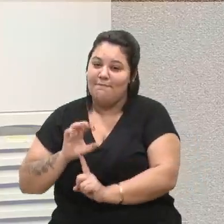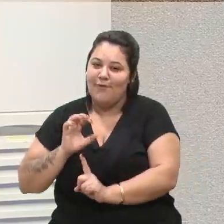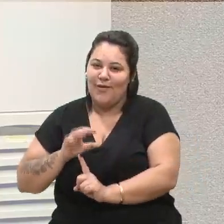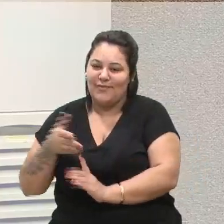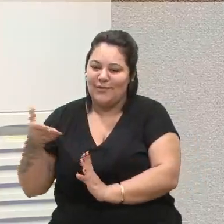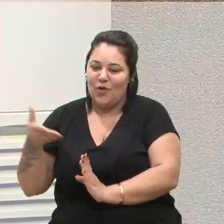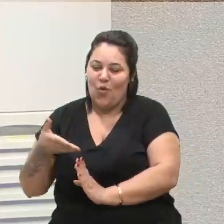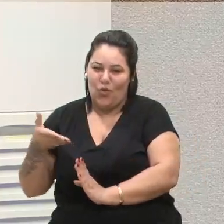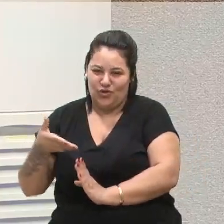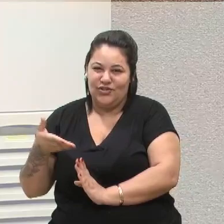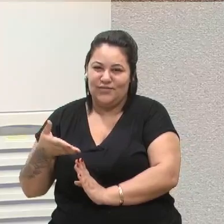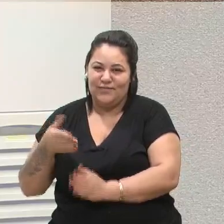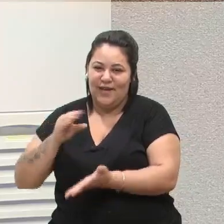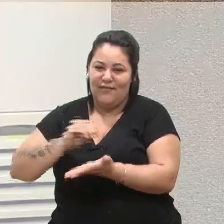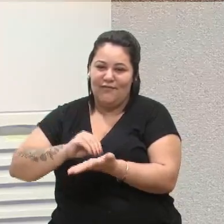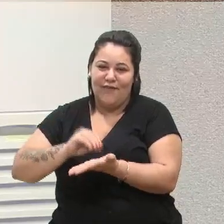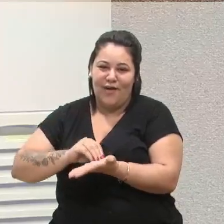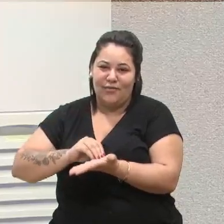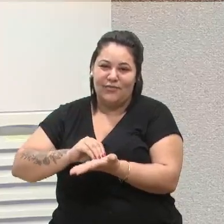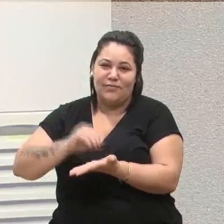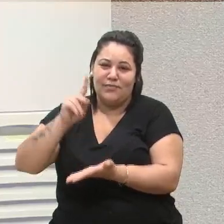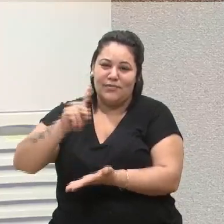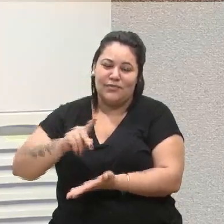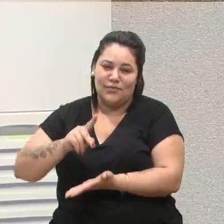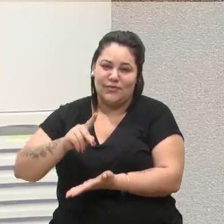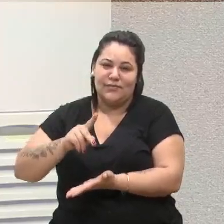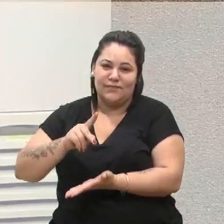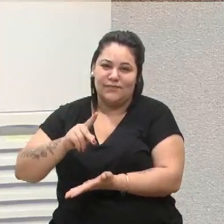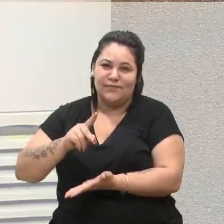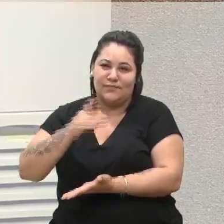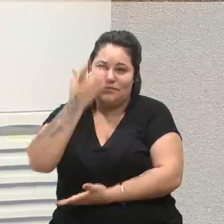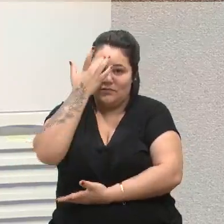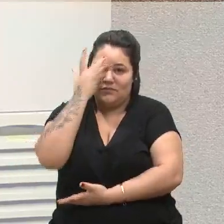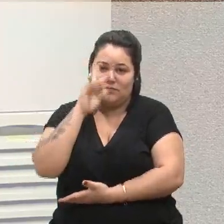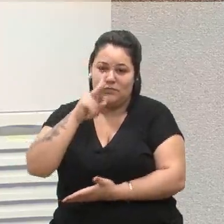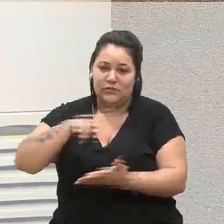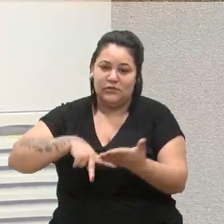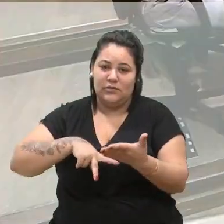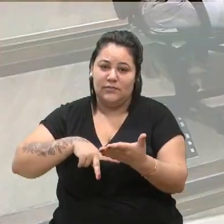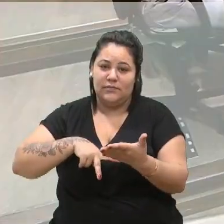do analfabetismo graças ao desgoverno do PT, que ficou 16 anos no poder. Muito obrigado.